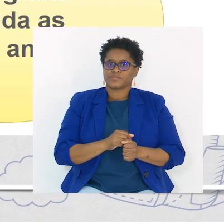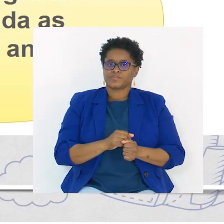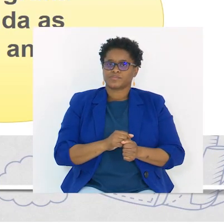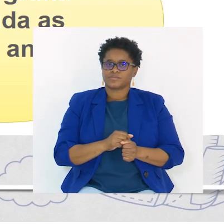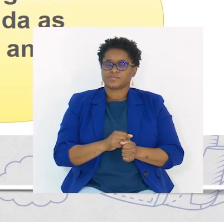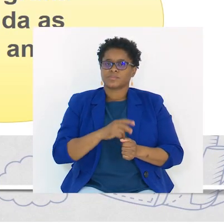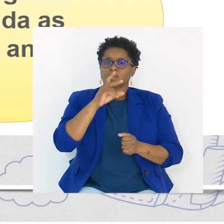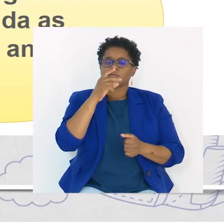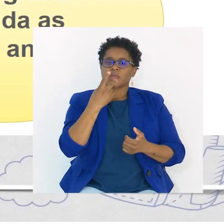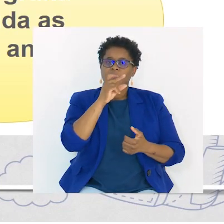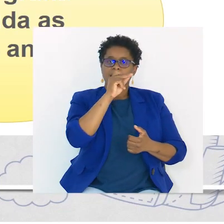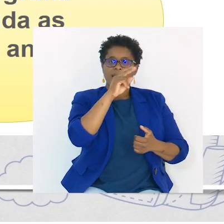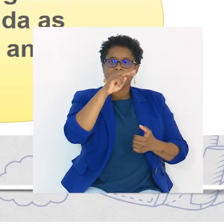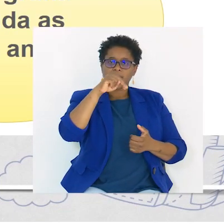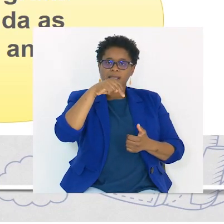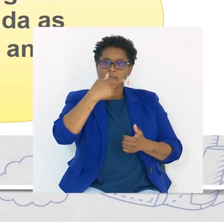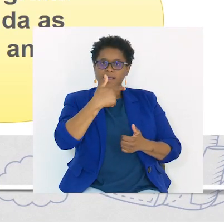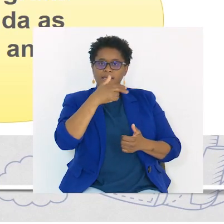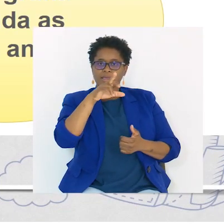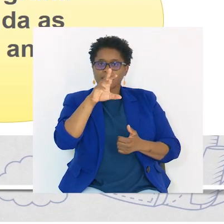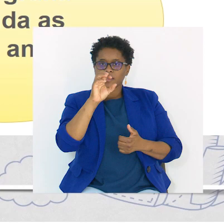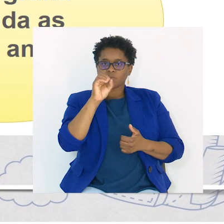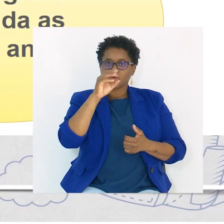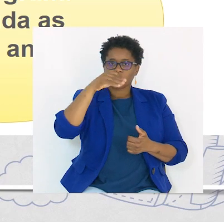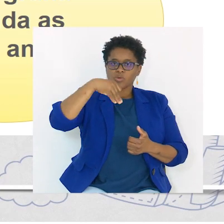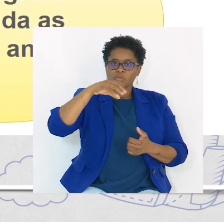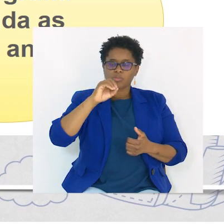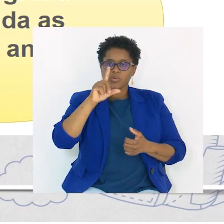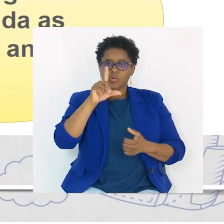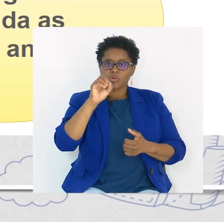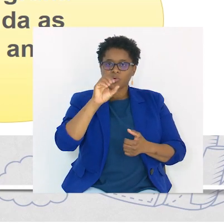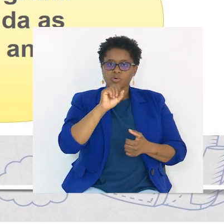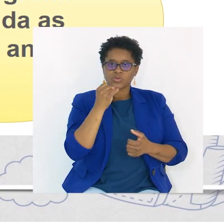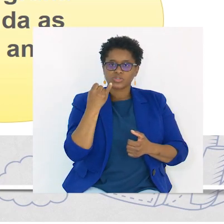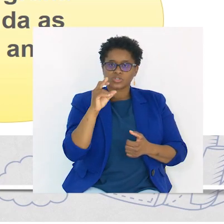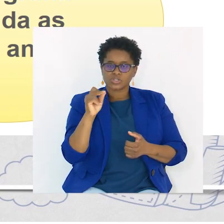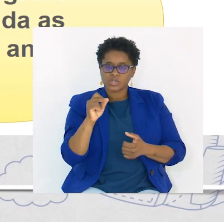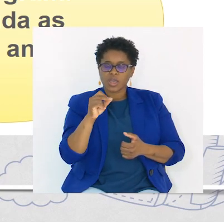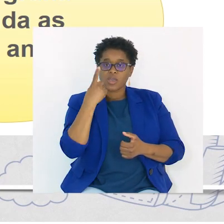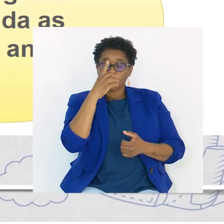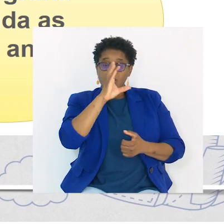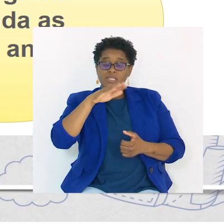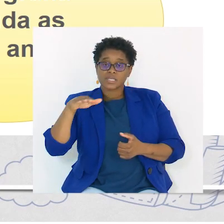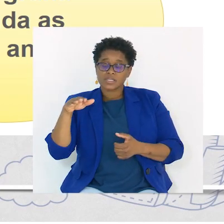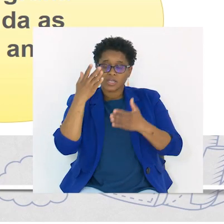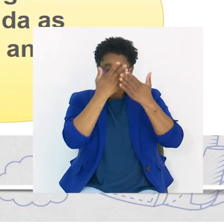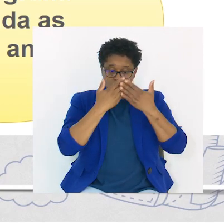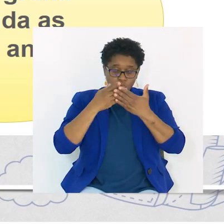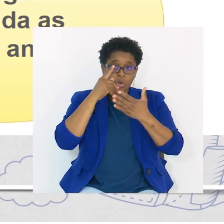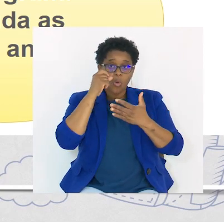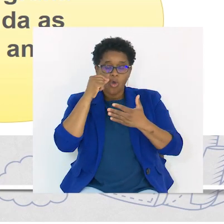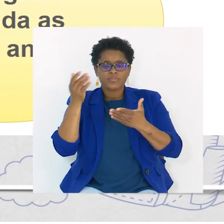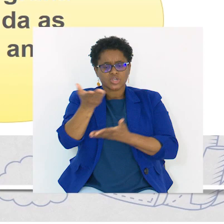a antropologia, que é uma ciência que estuda o homem e as